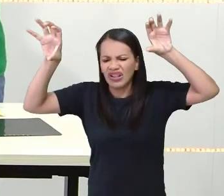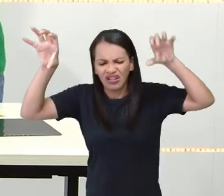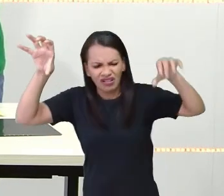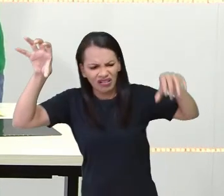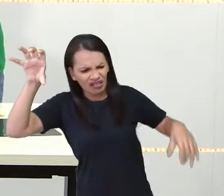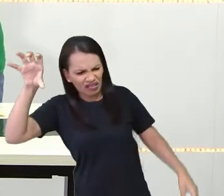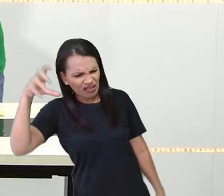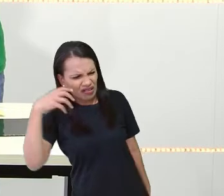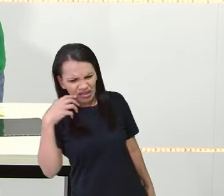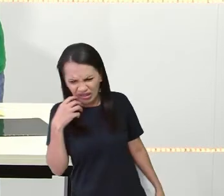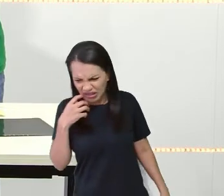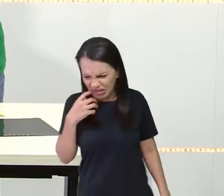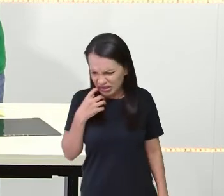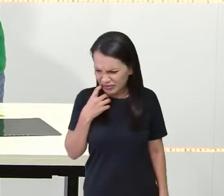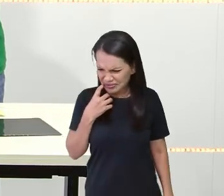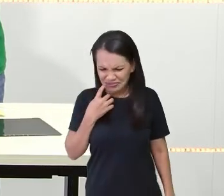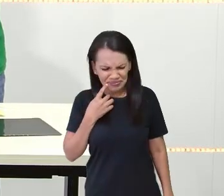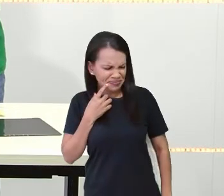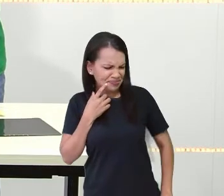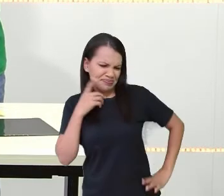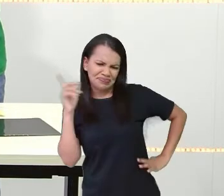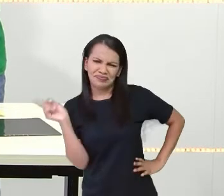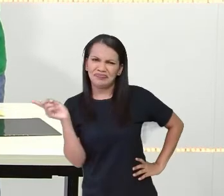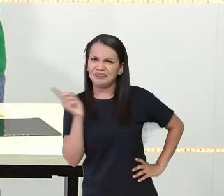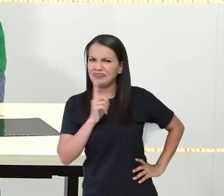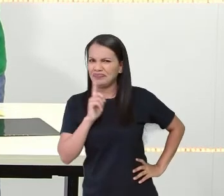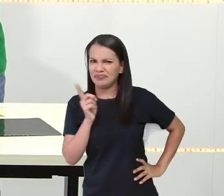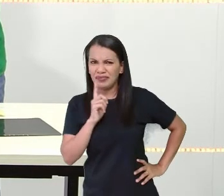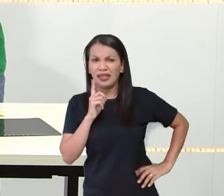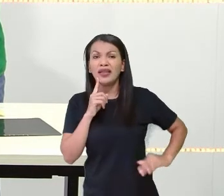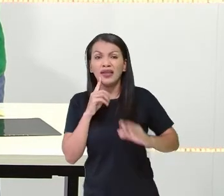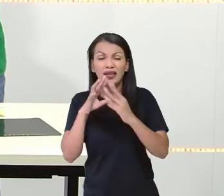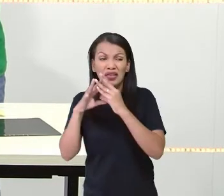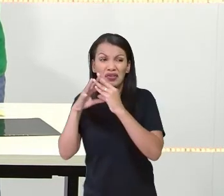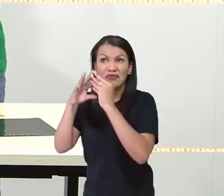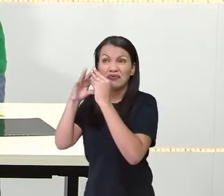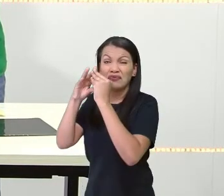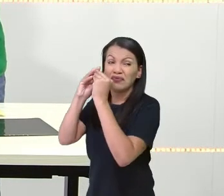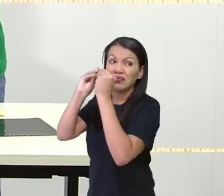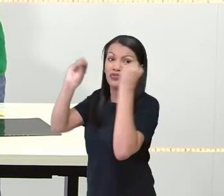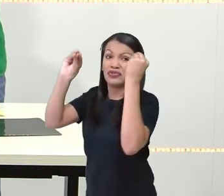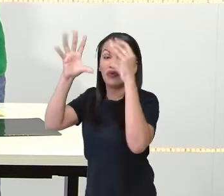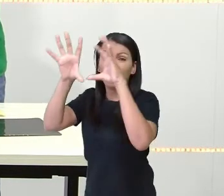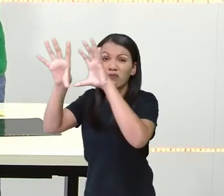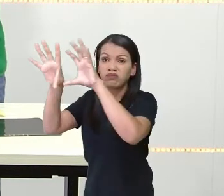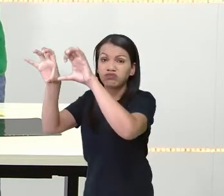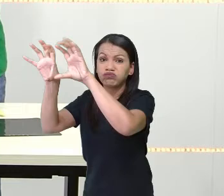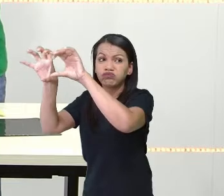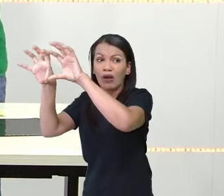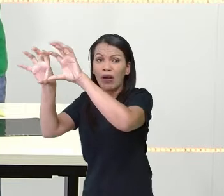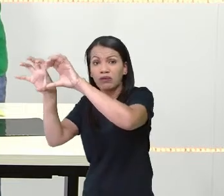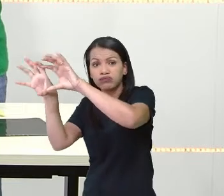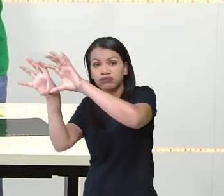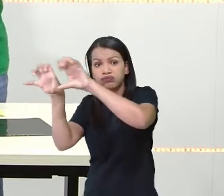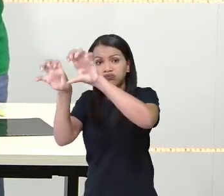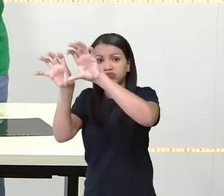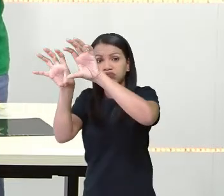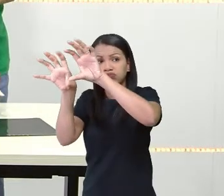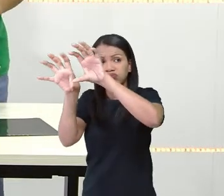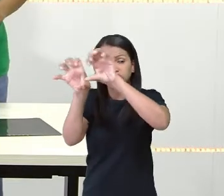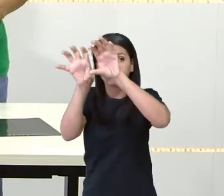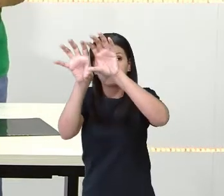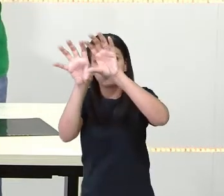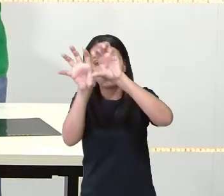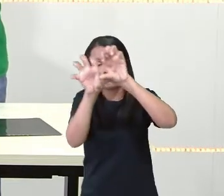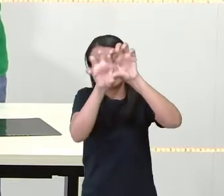estava acontecendo. E começou a fugir. Começou a ir embora. E